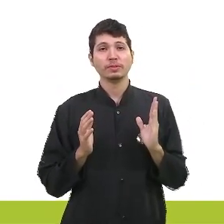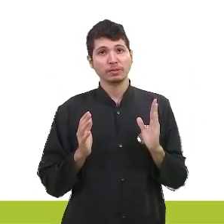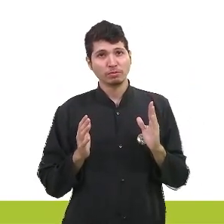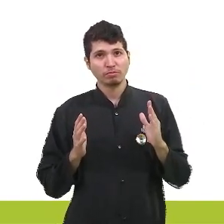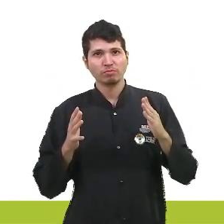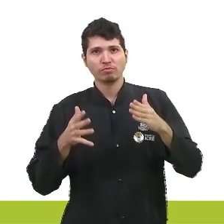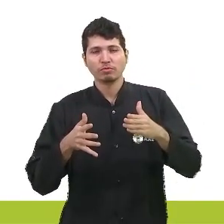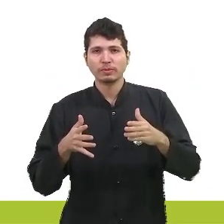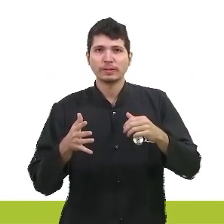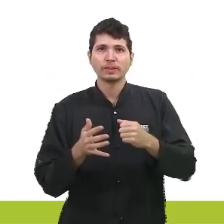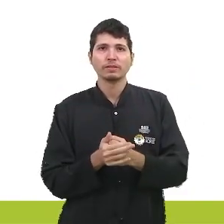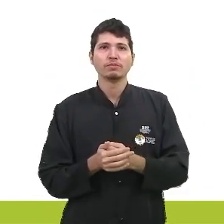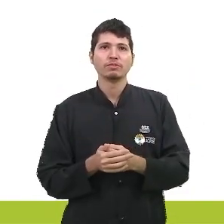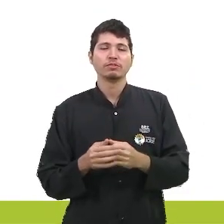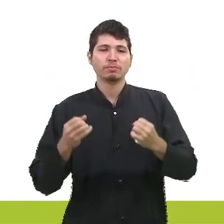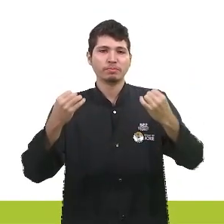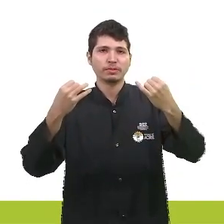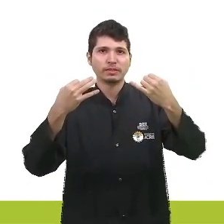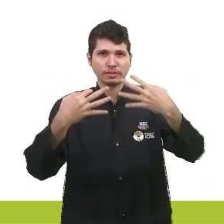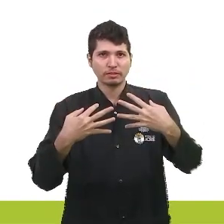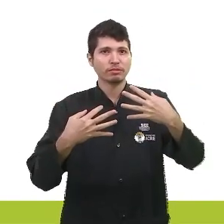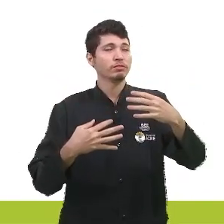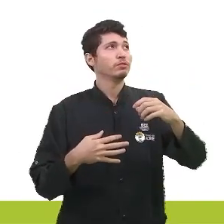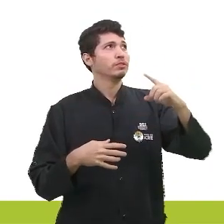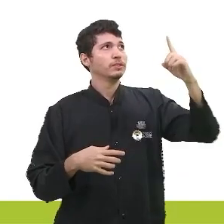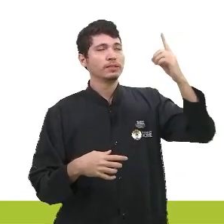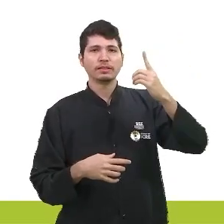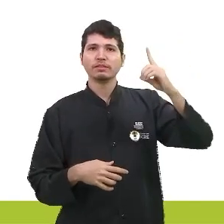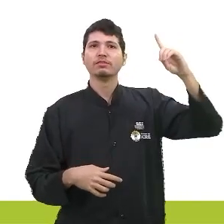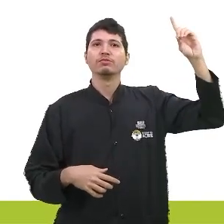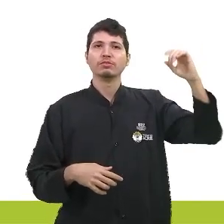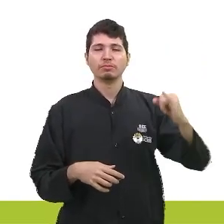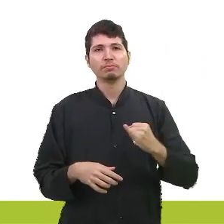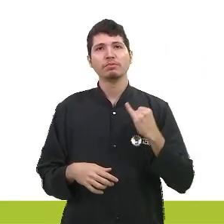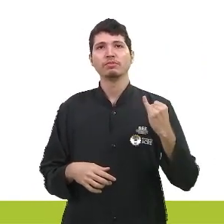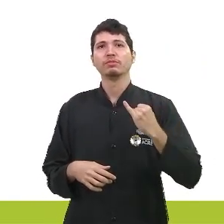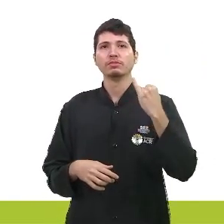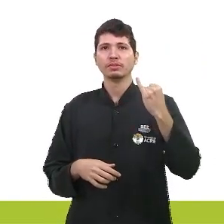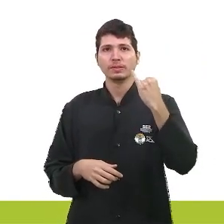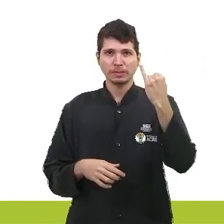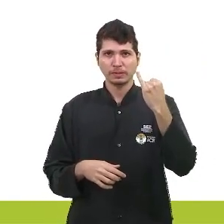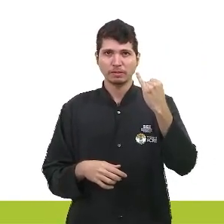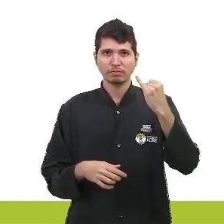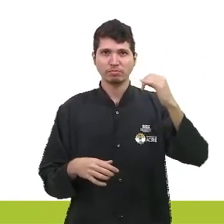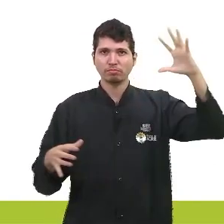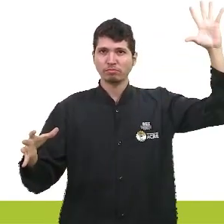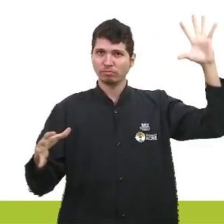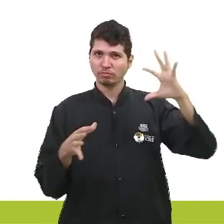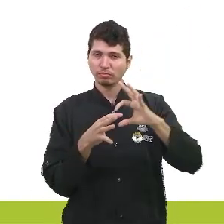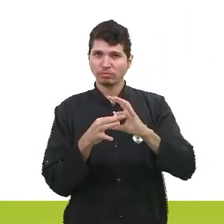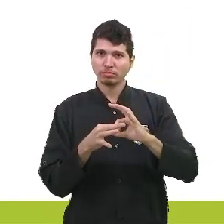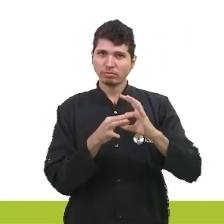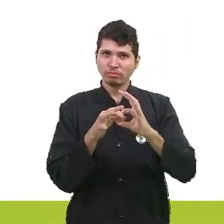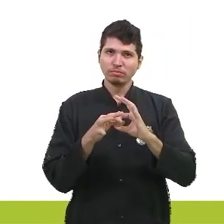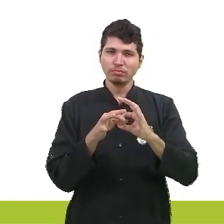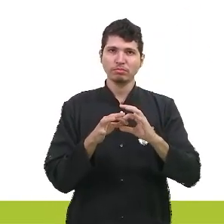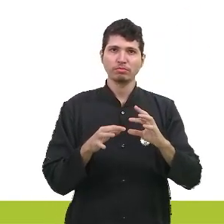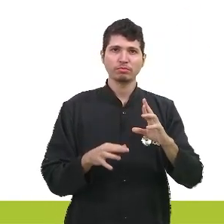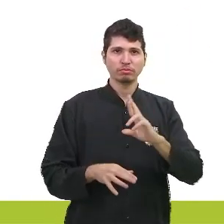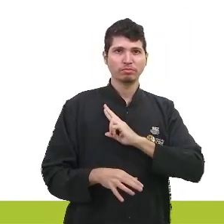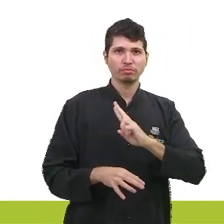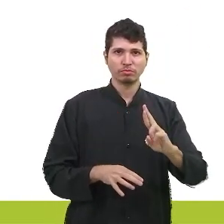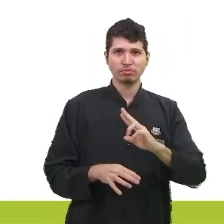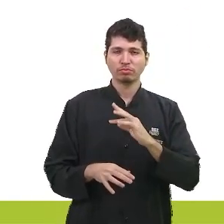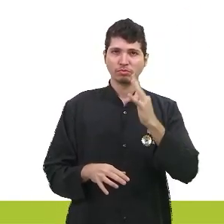fundamento da existência e entendia que tanto a religião quanto a filosofia buscam atingir